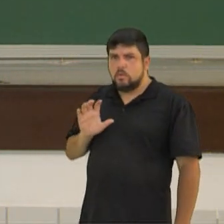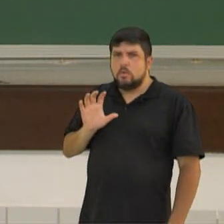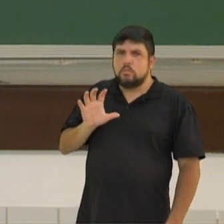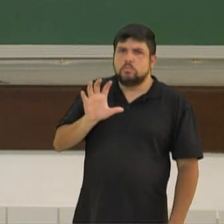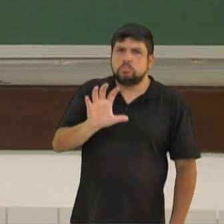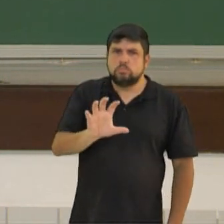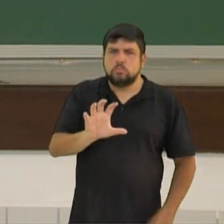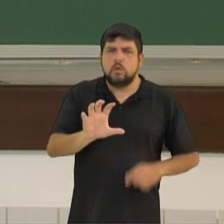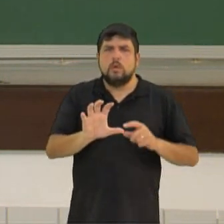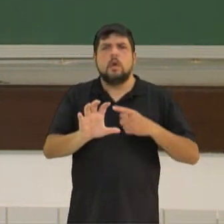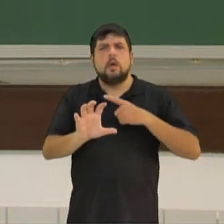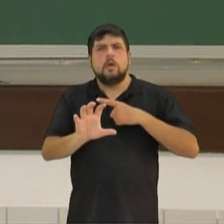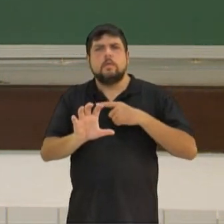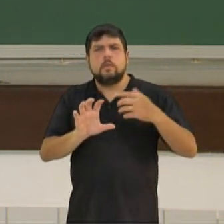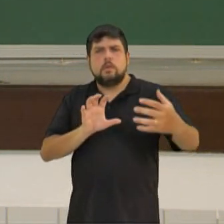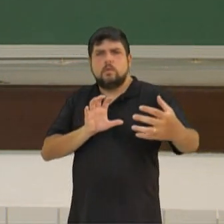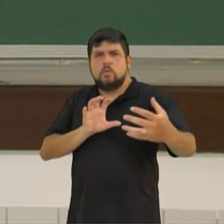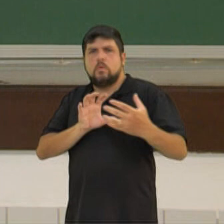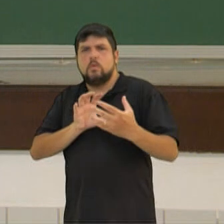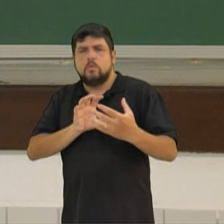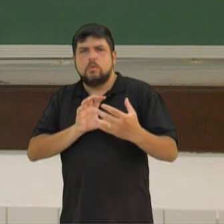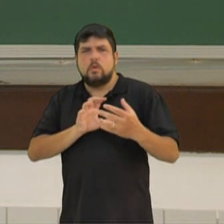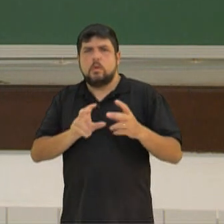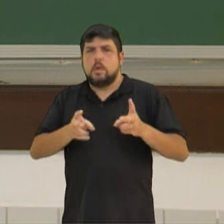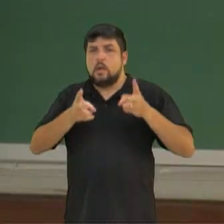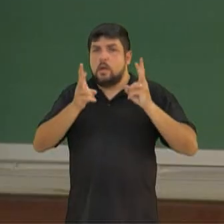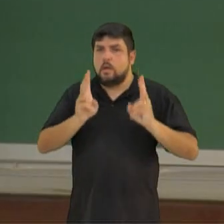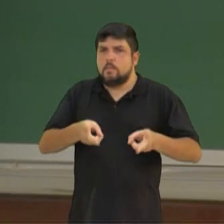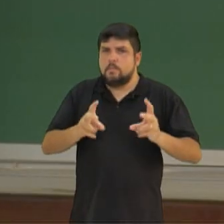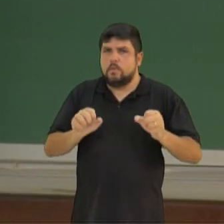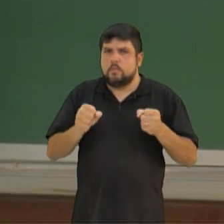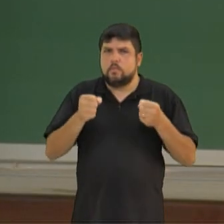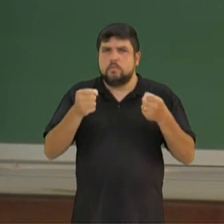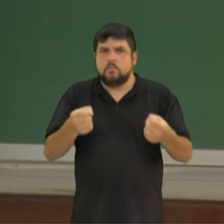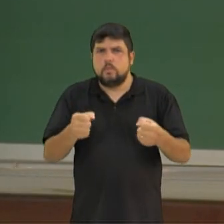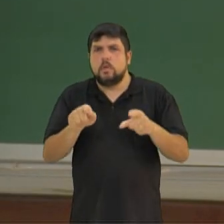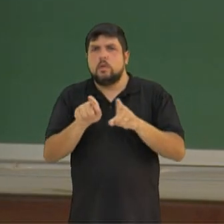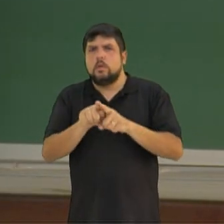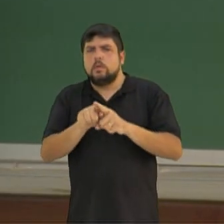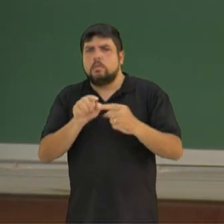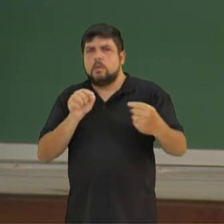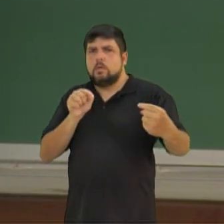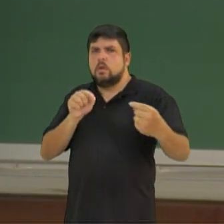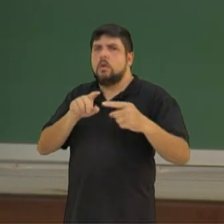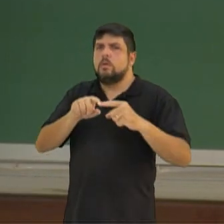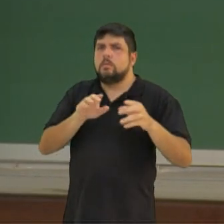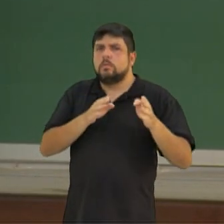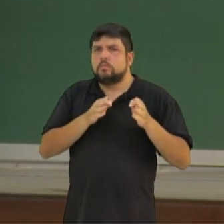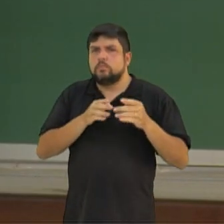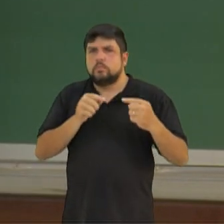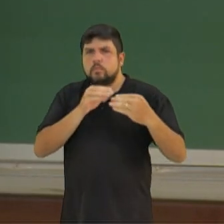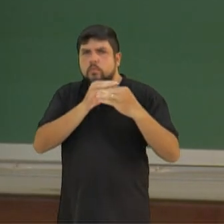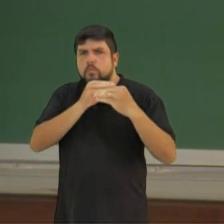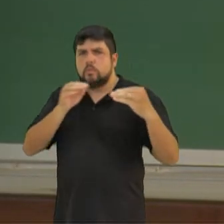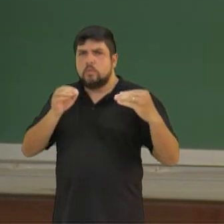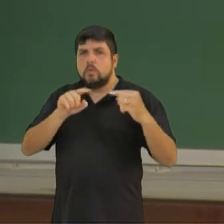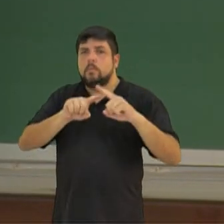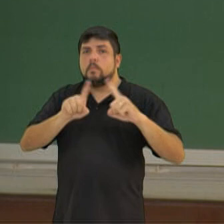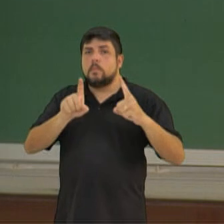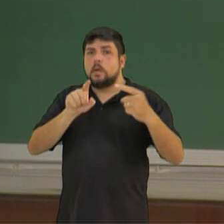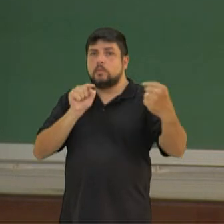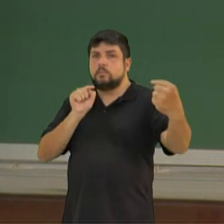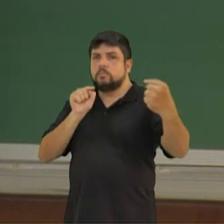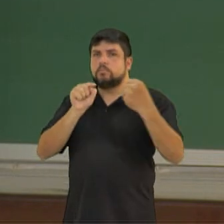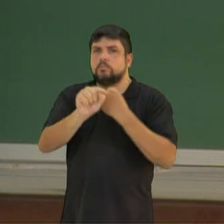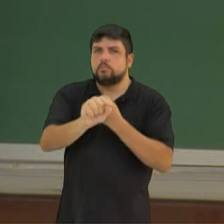uma reação de mesma intensidade e direção, mas em sentidos contrários.